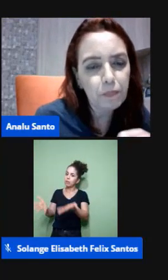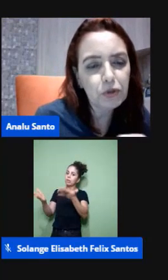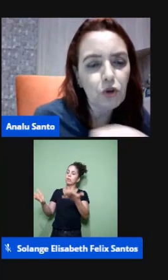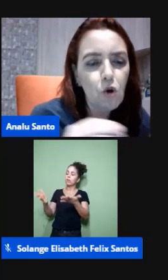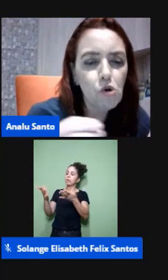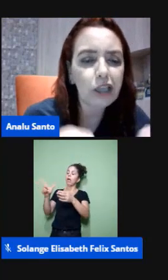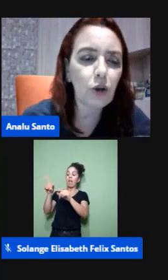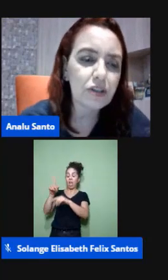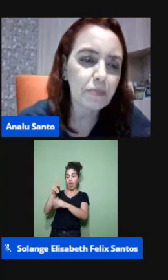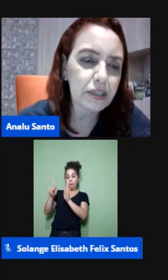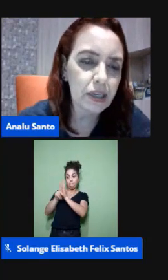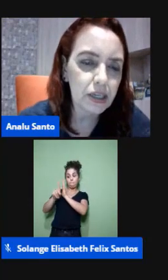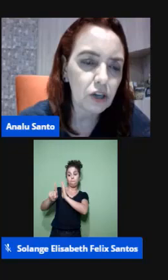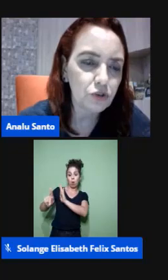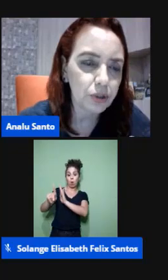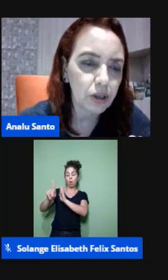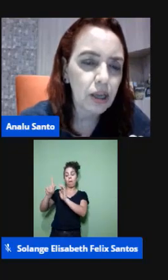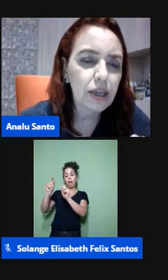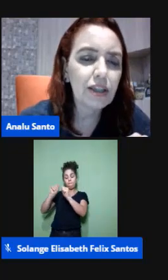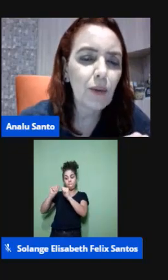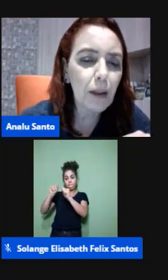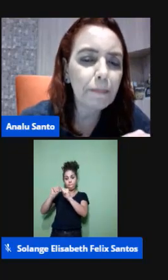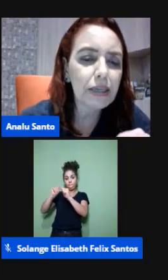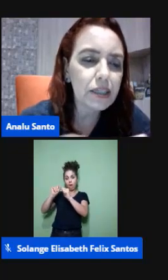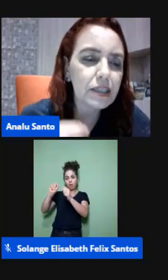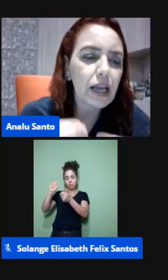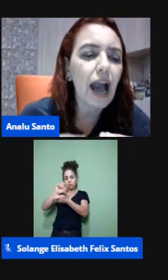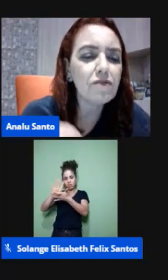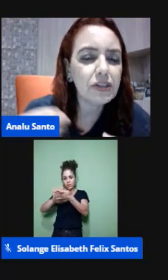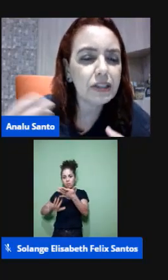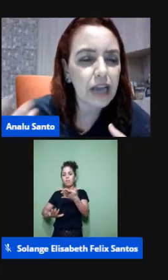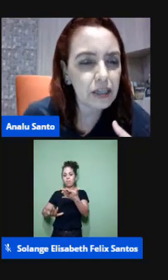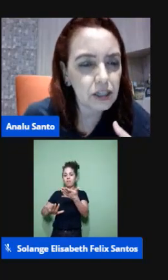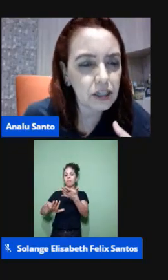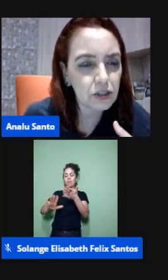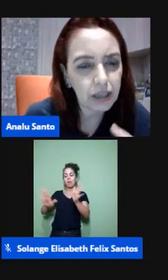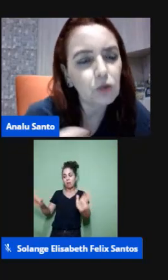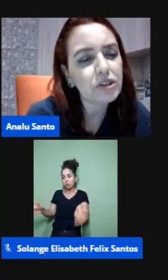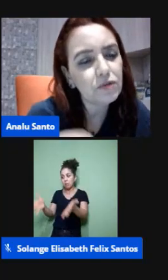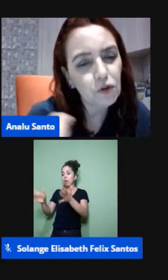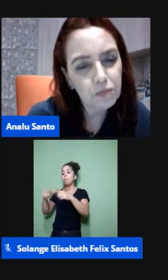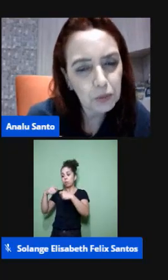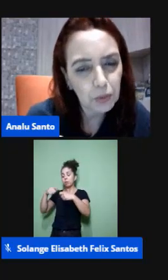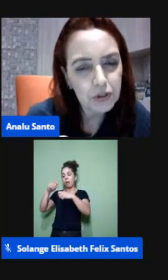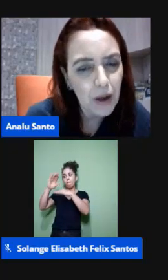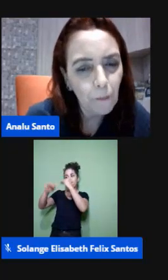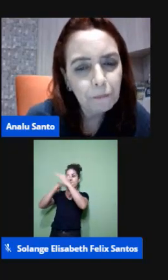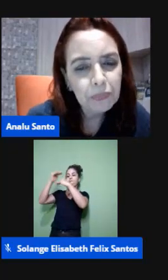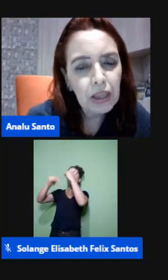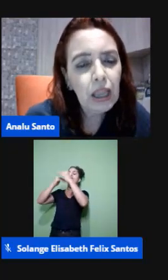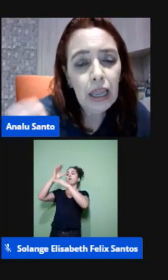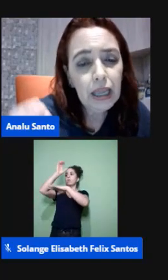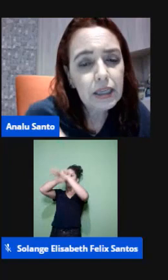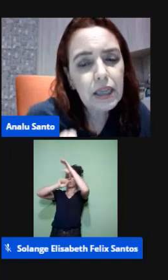elas próprias ou com a nossa parceria ajuda. Então, ela precisa avançar nisso, né? Que é o desenvolvimento